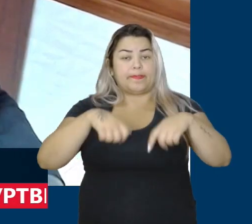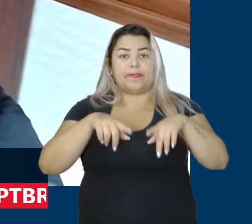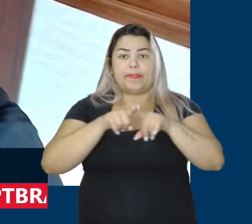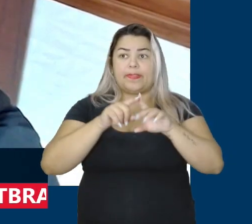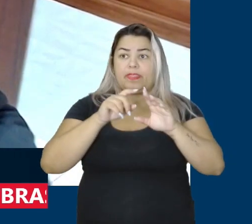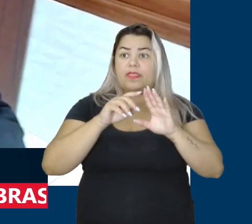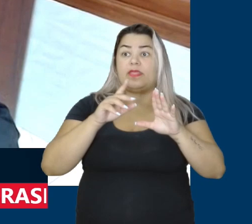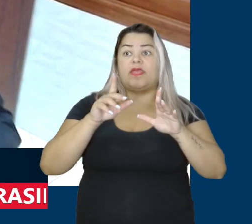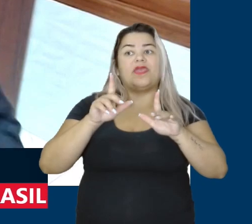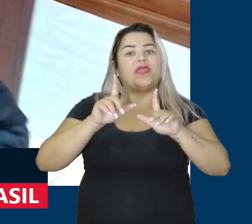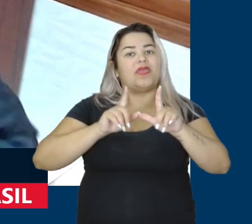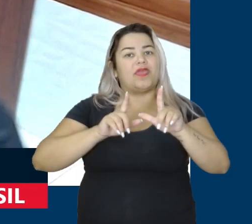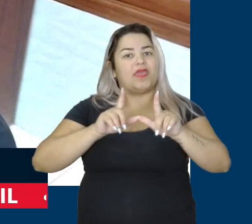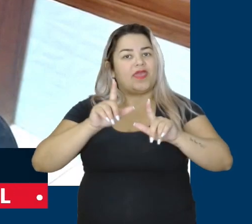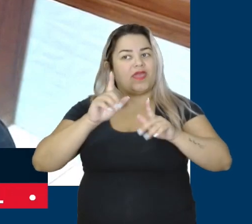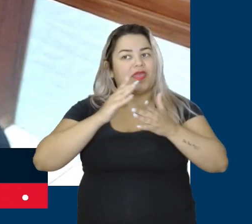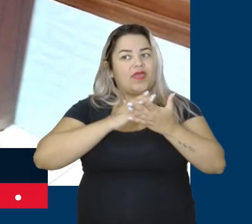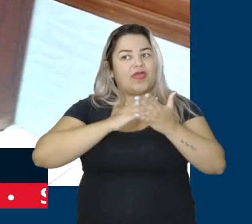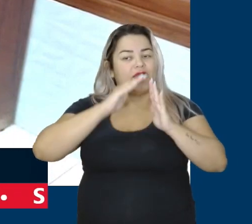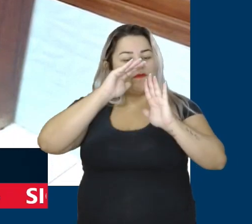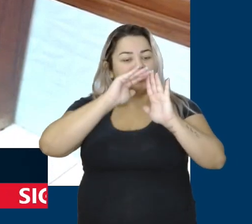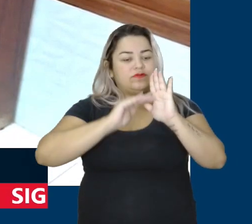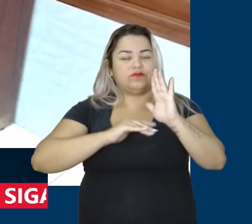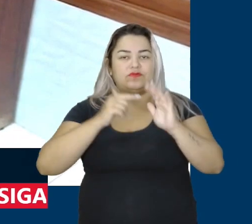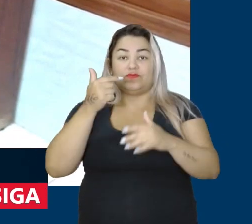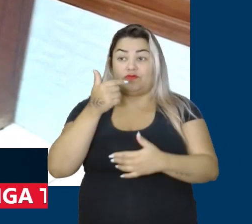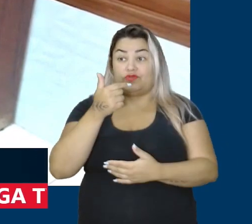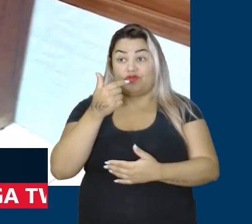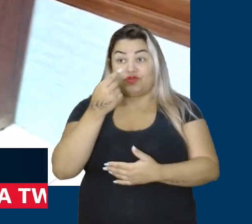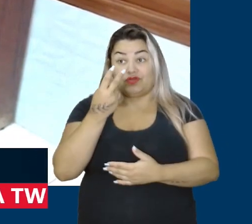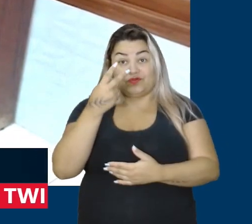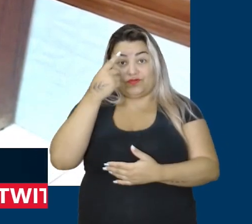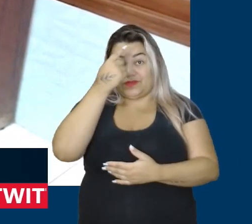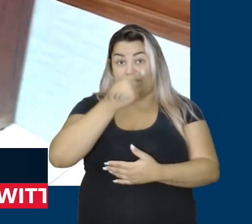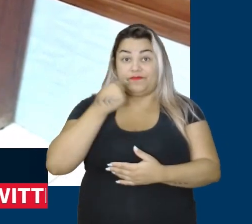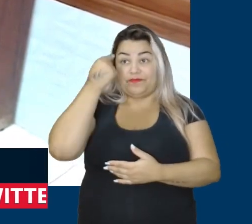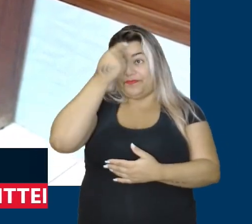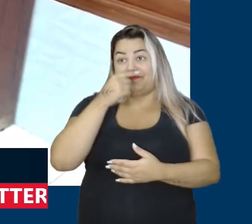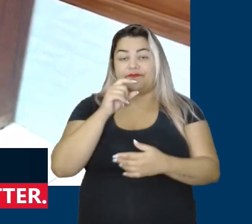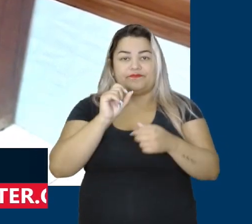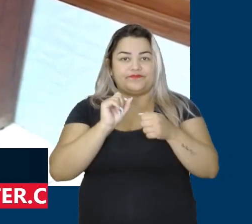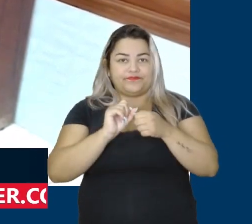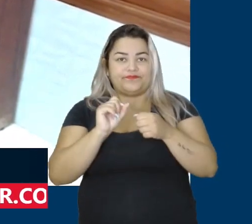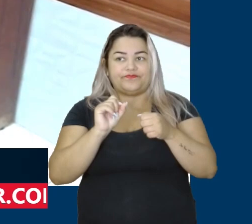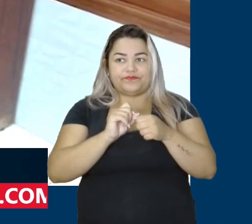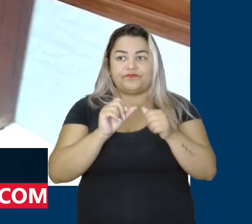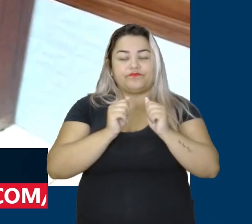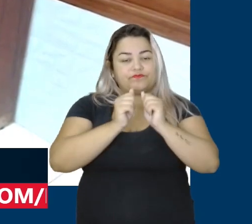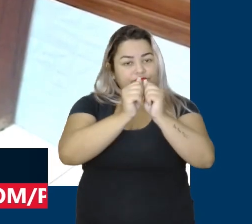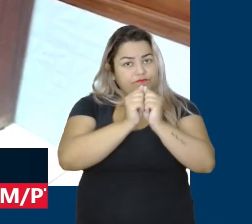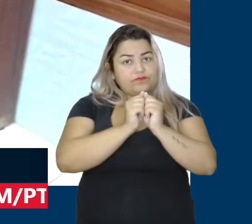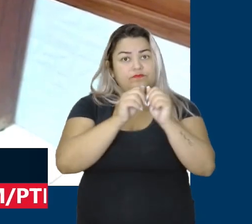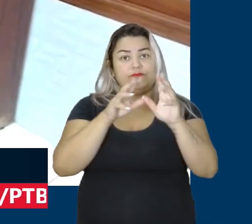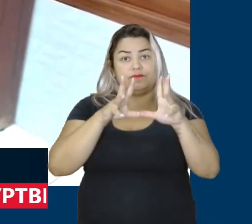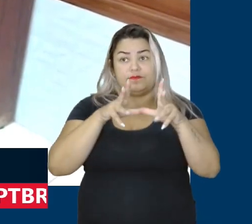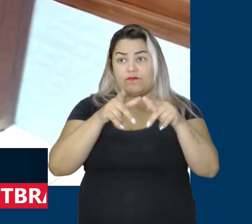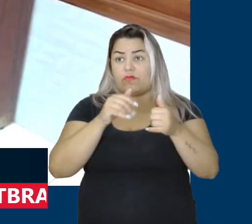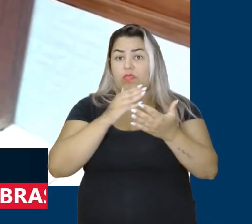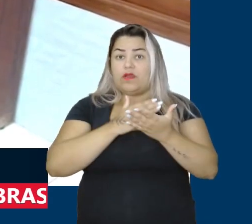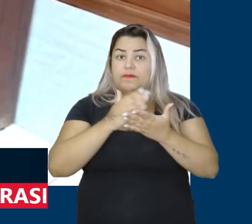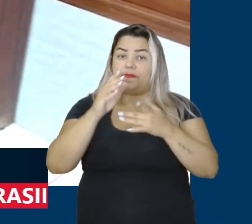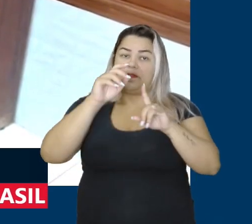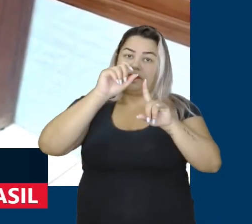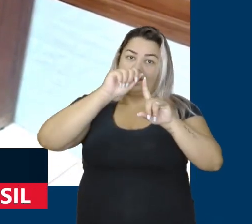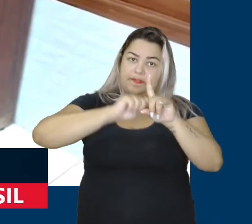de 2 horas só para relatar tudo aquilo que construímos junto nesse período de poucos